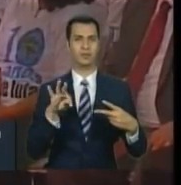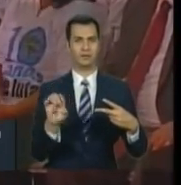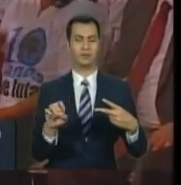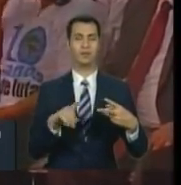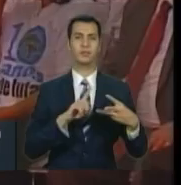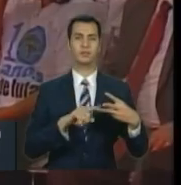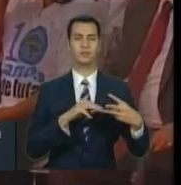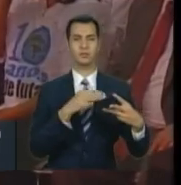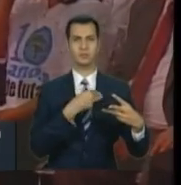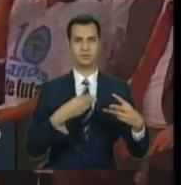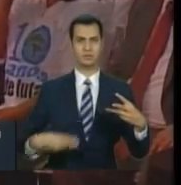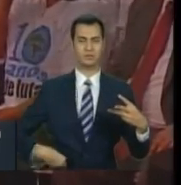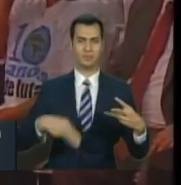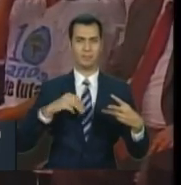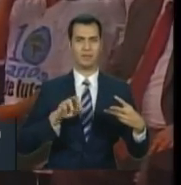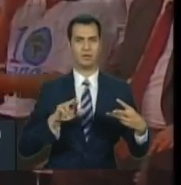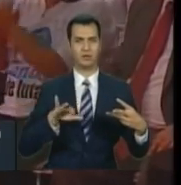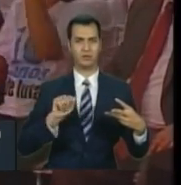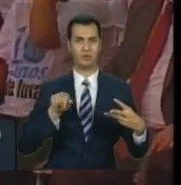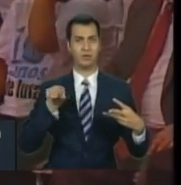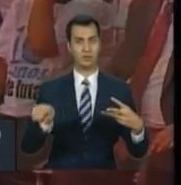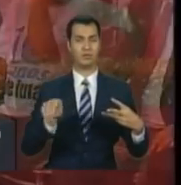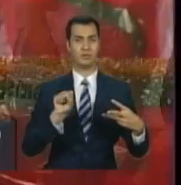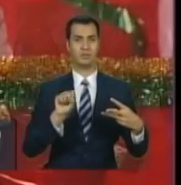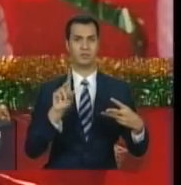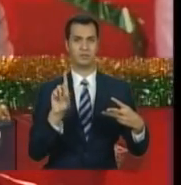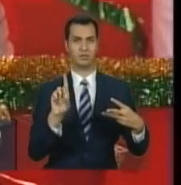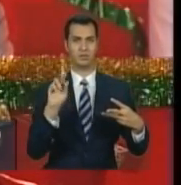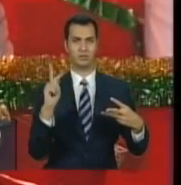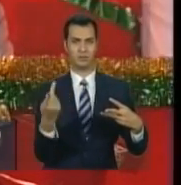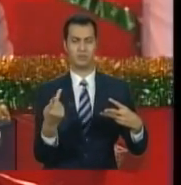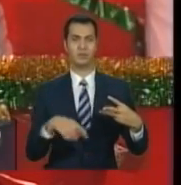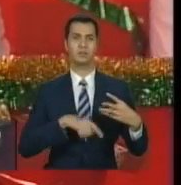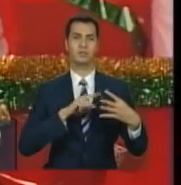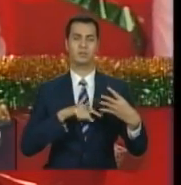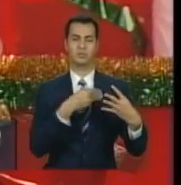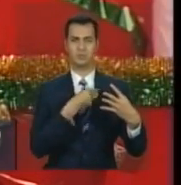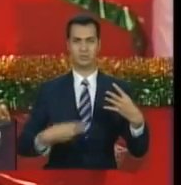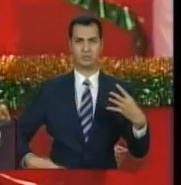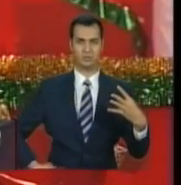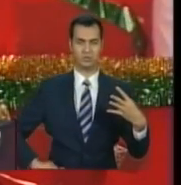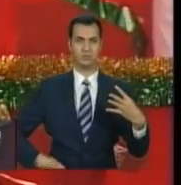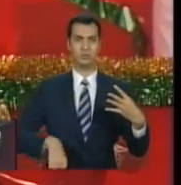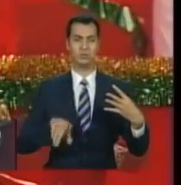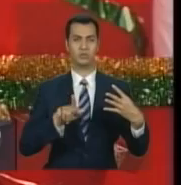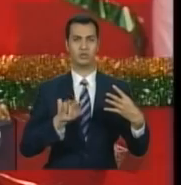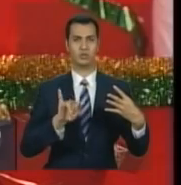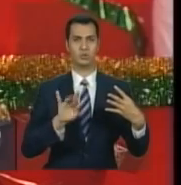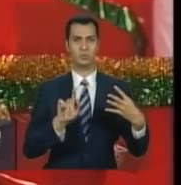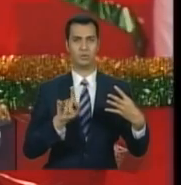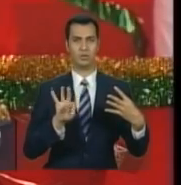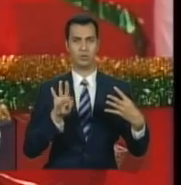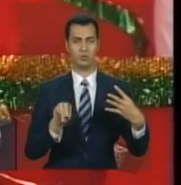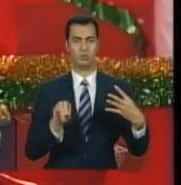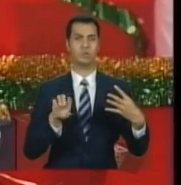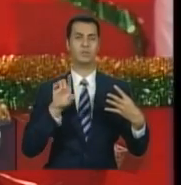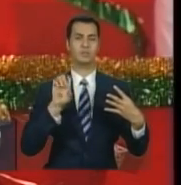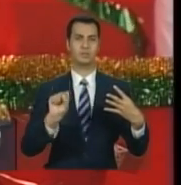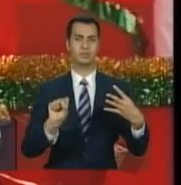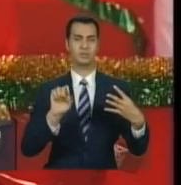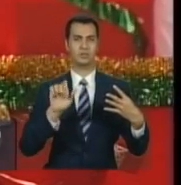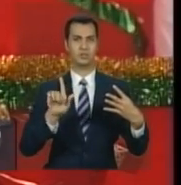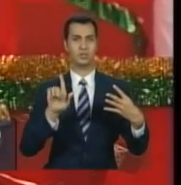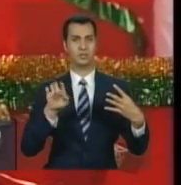do Rosário, da Secretaria de Direitos Humanos, o Gilberto Carvalho, da Secretaria-Geral, o Aloysio